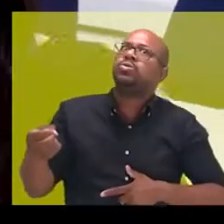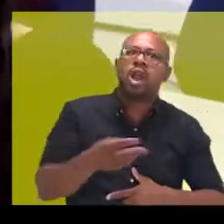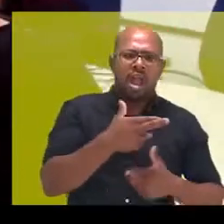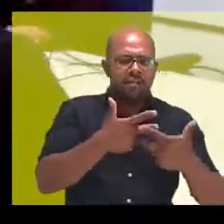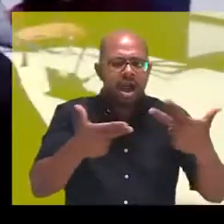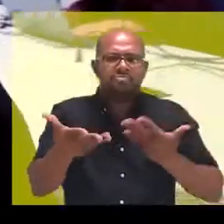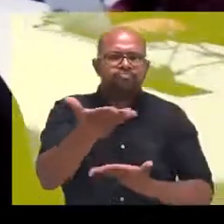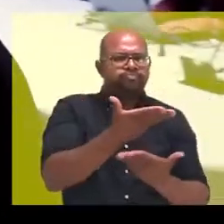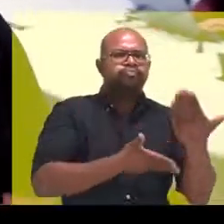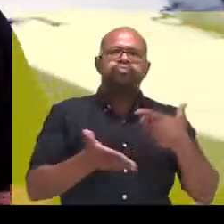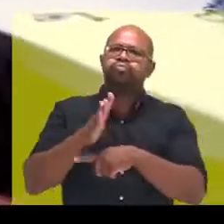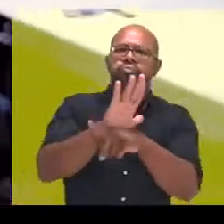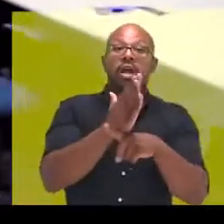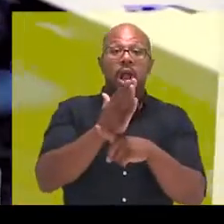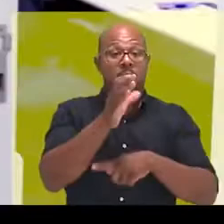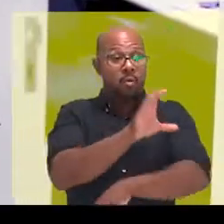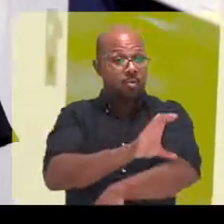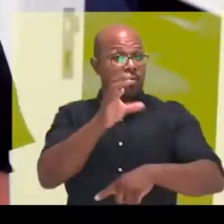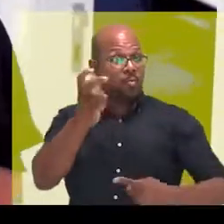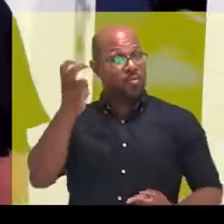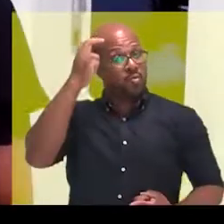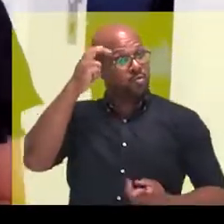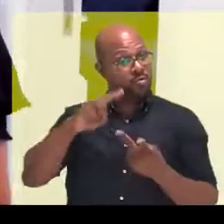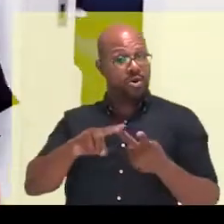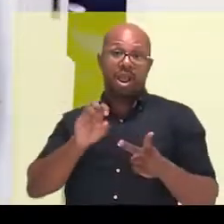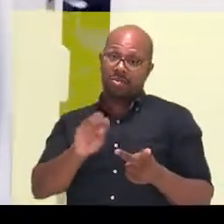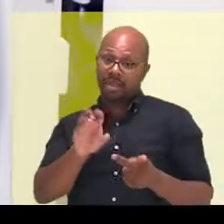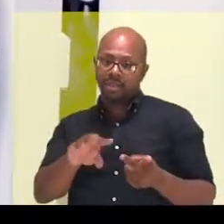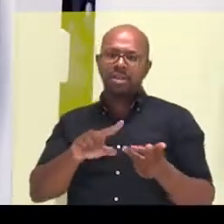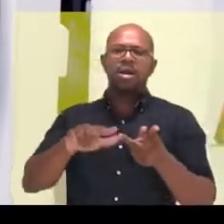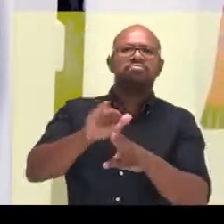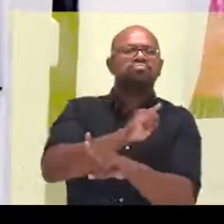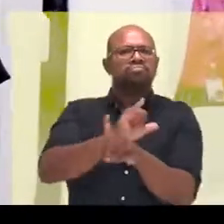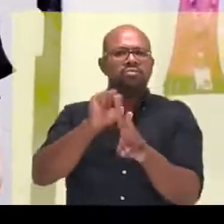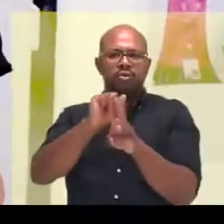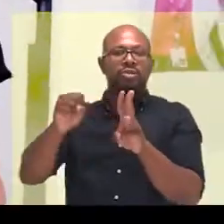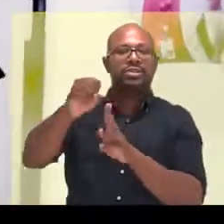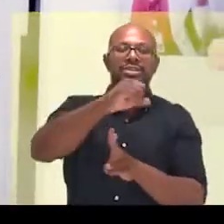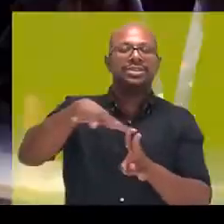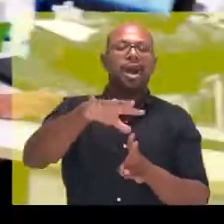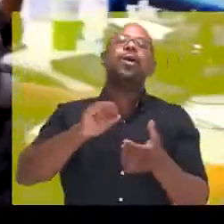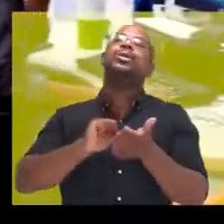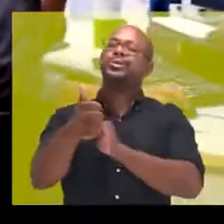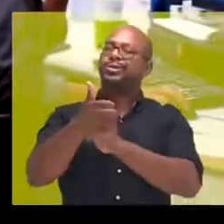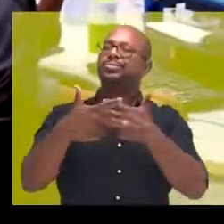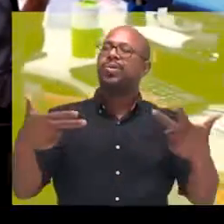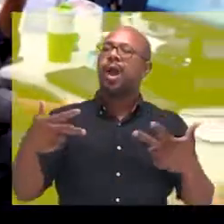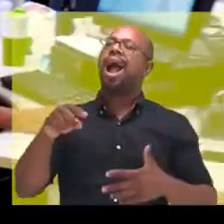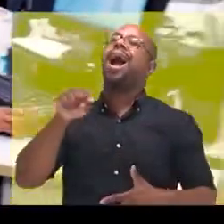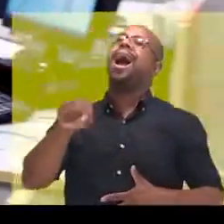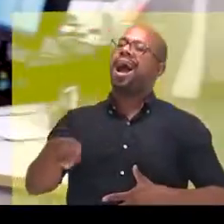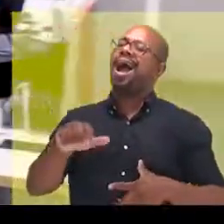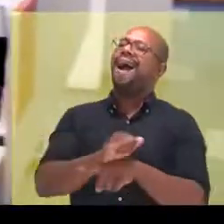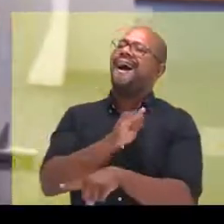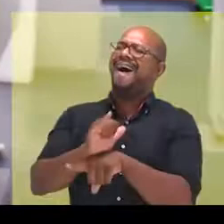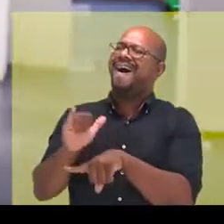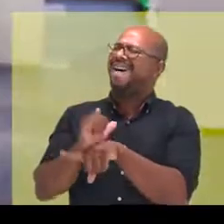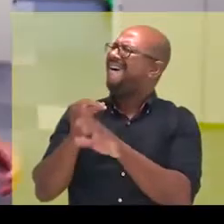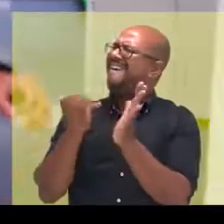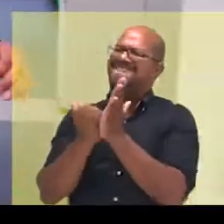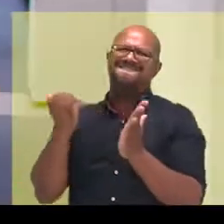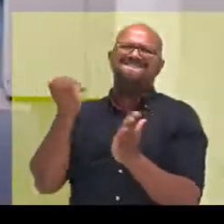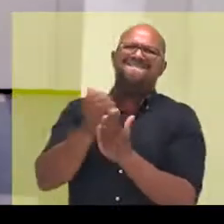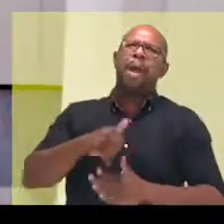ações colaborativas através da cultura, educação, inovação social e esportes. E essa inovação vai além